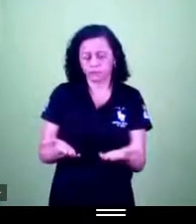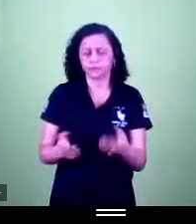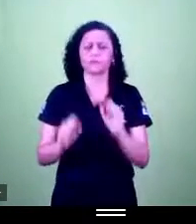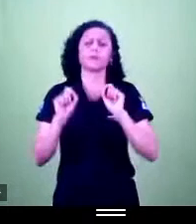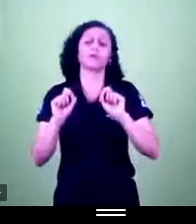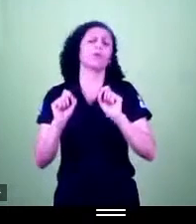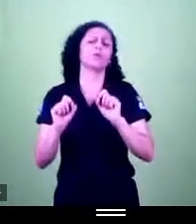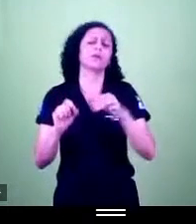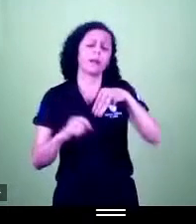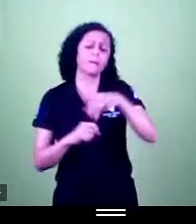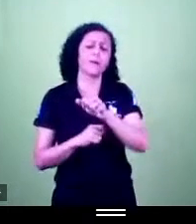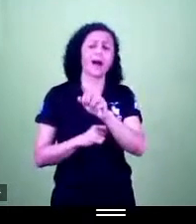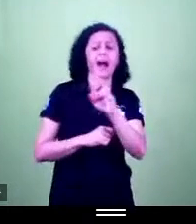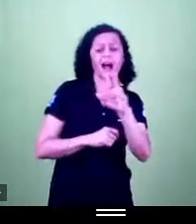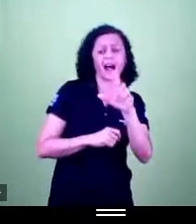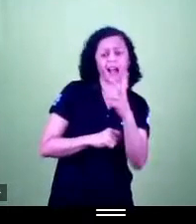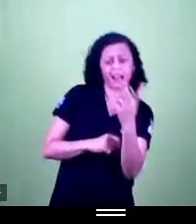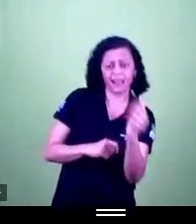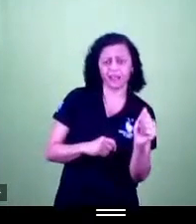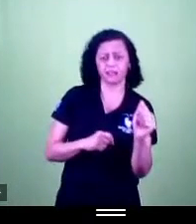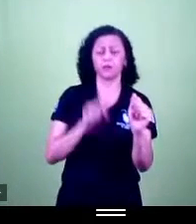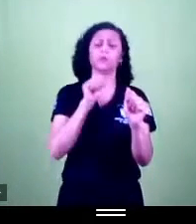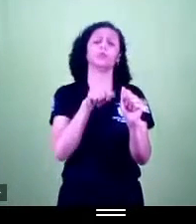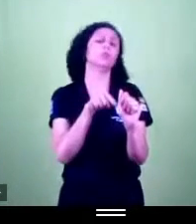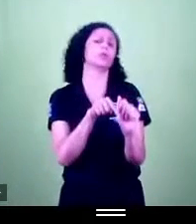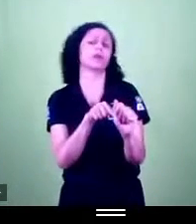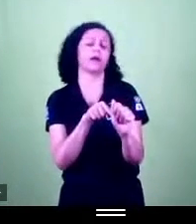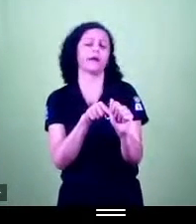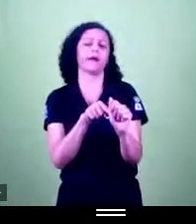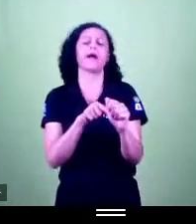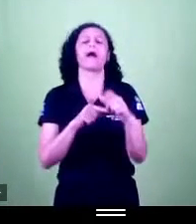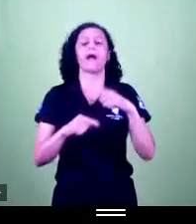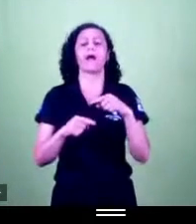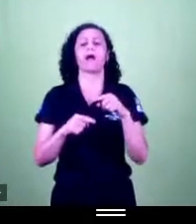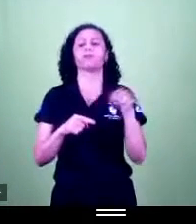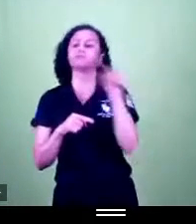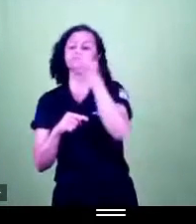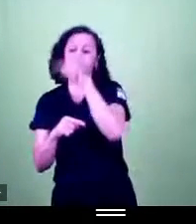caminho fechado de um circuito, que eu começo de um ponto, onde a corrente